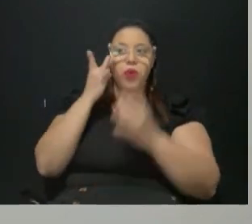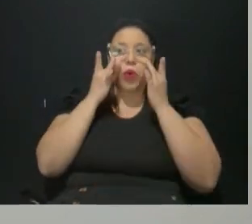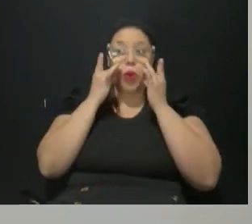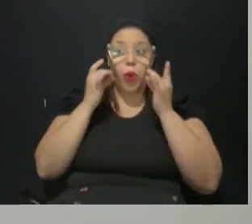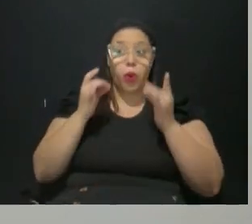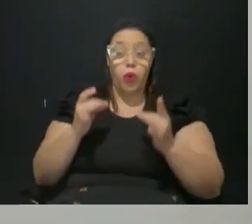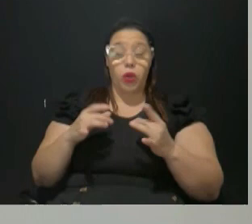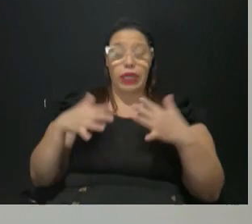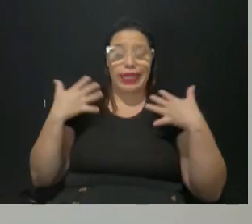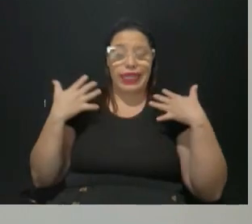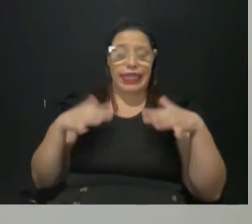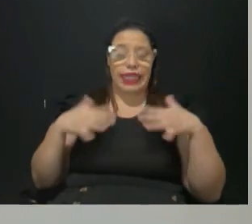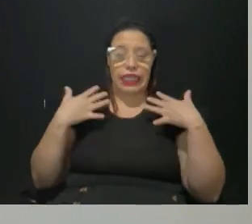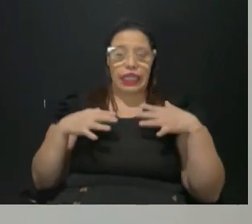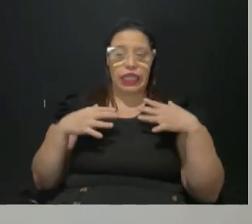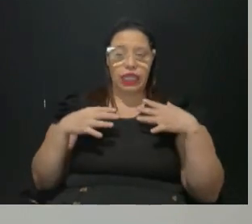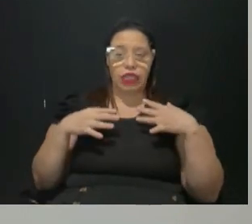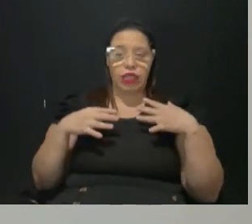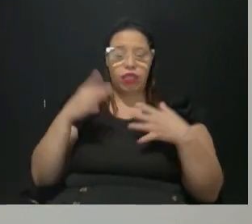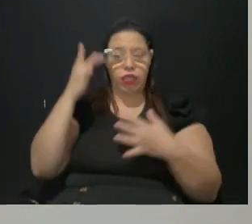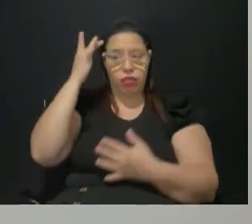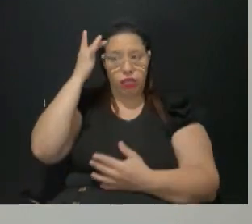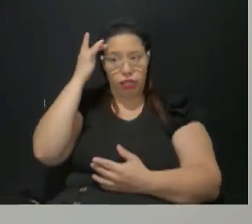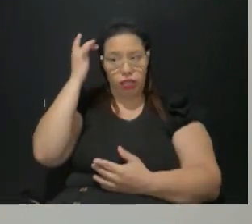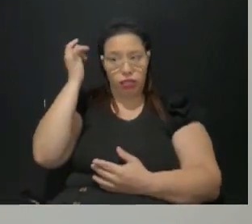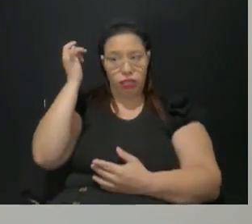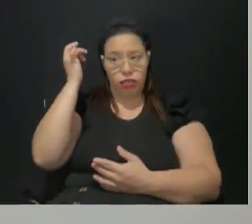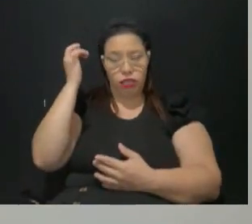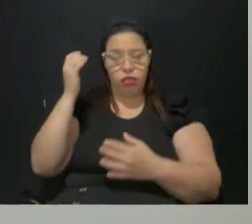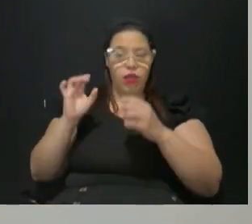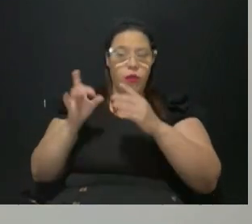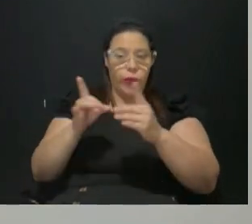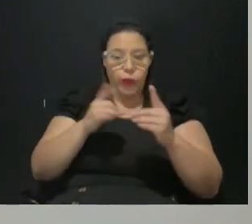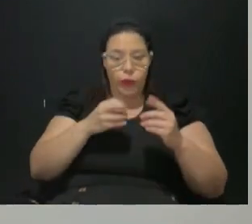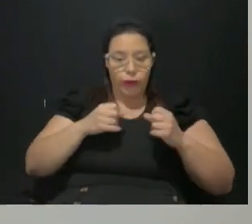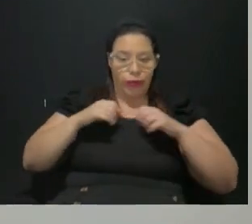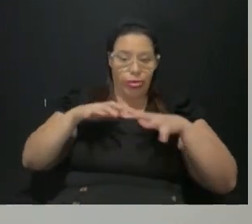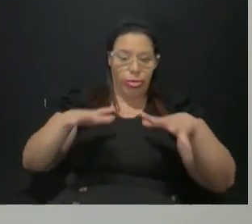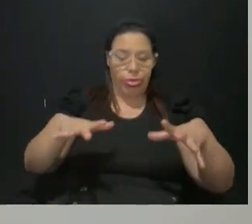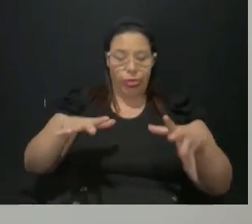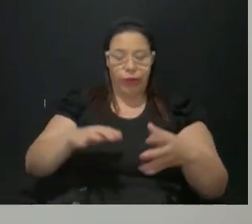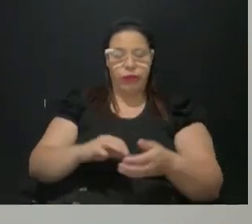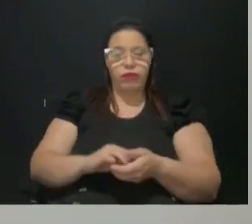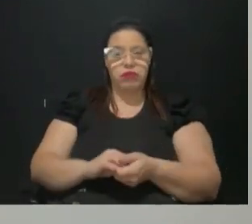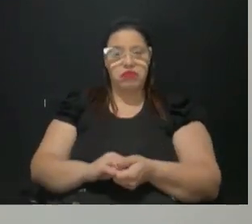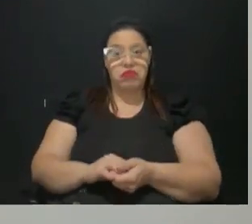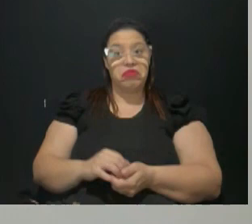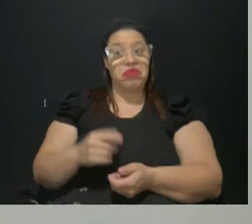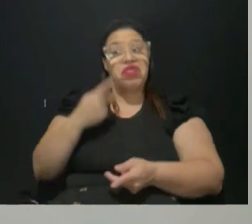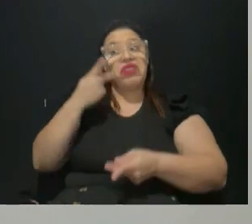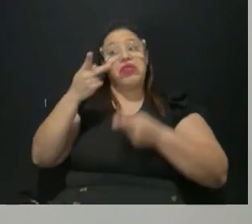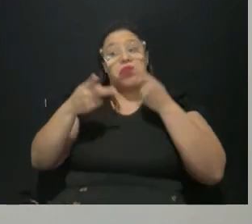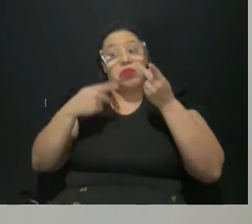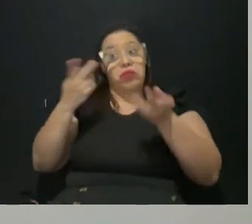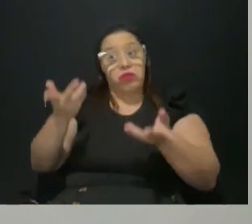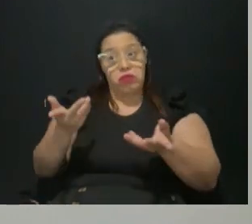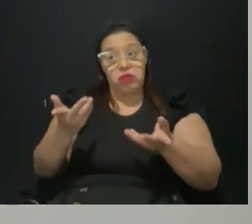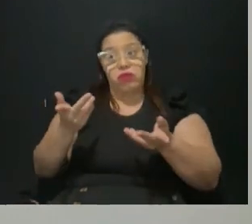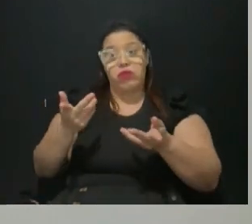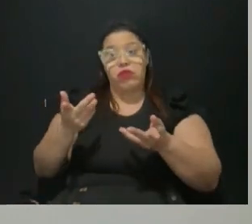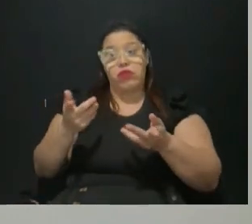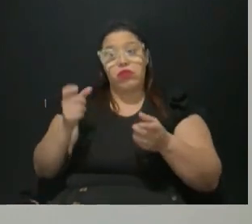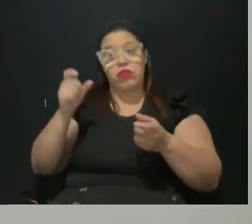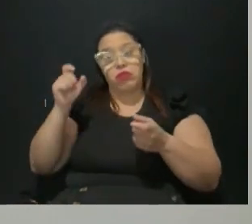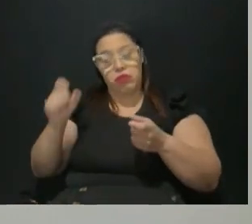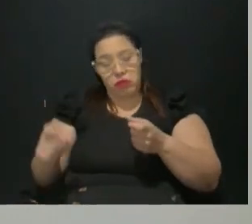atenção foi essa facilidade maior de transmissão pessoa a pessoa, que até então não havia sido relatado, porque eram